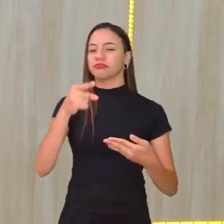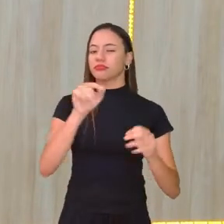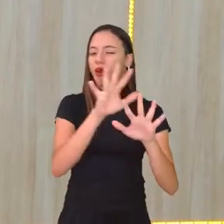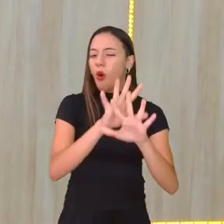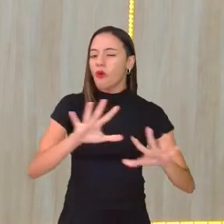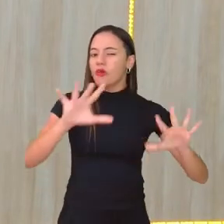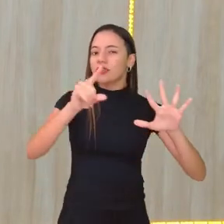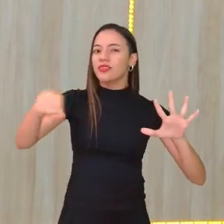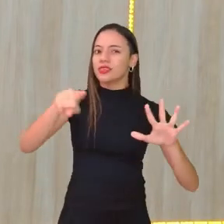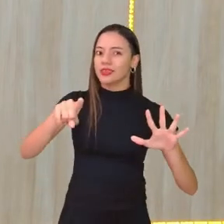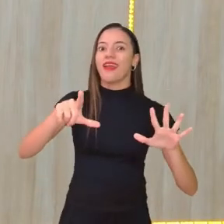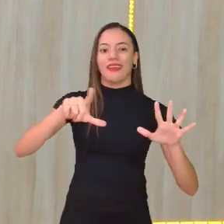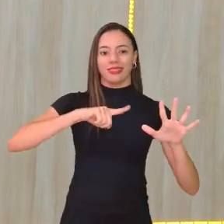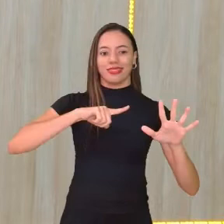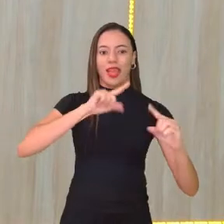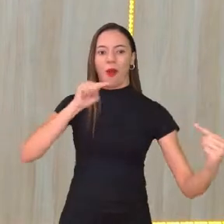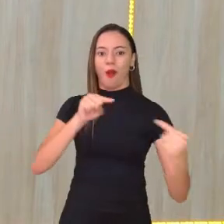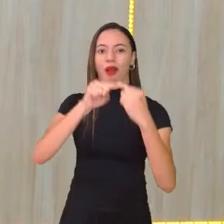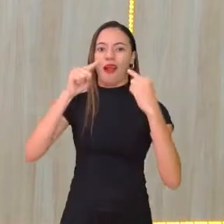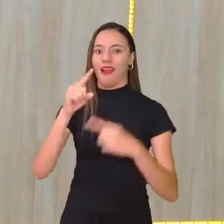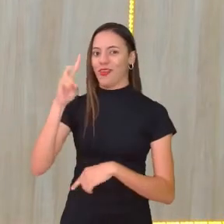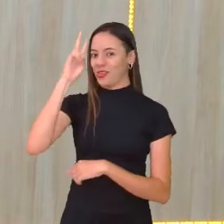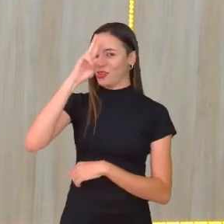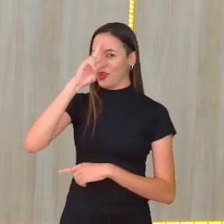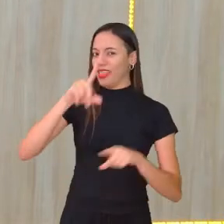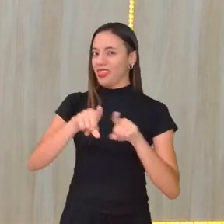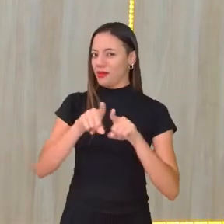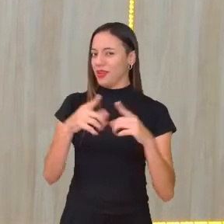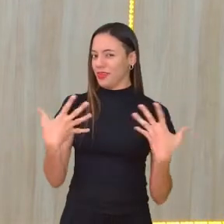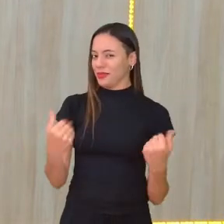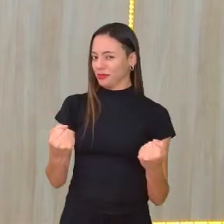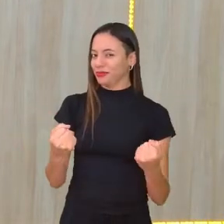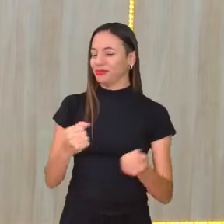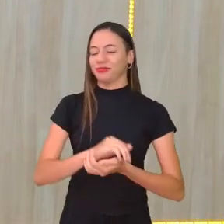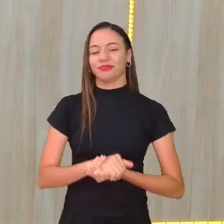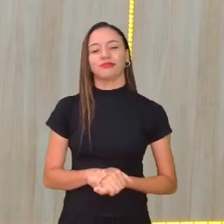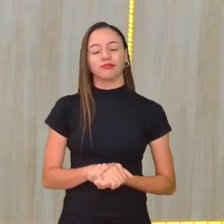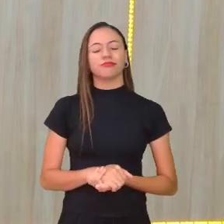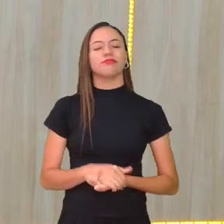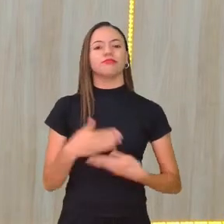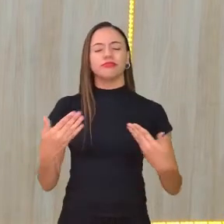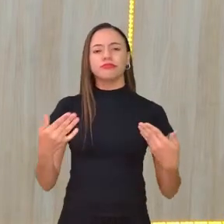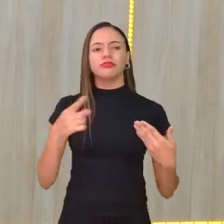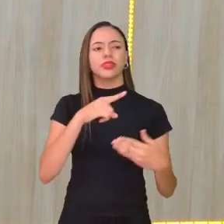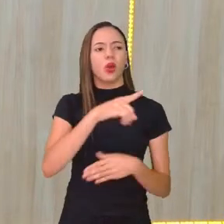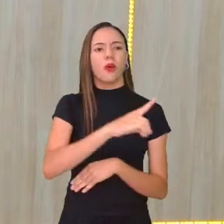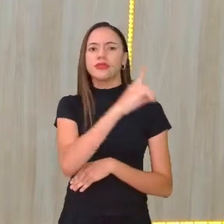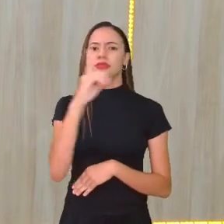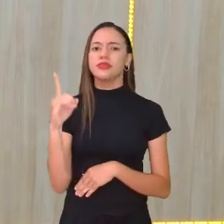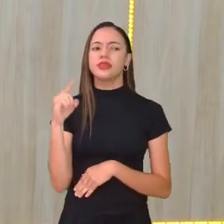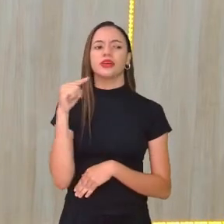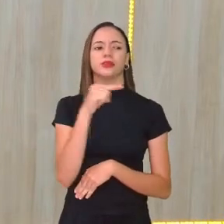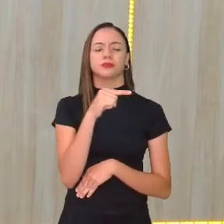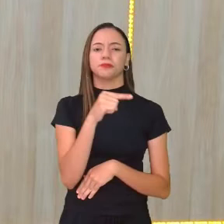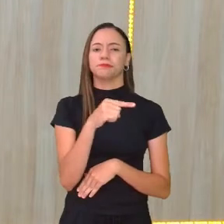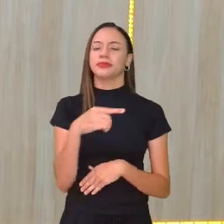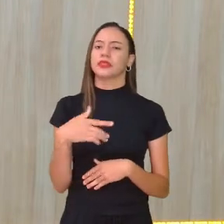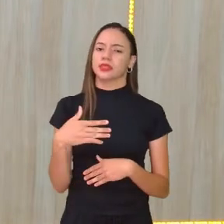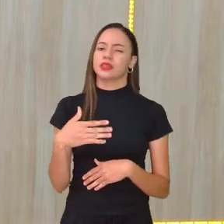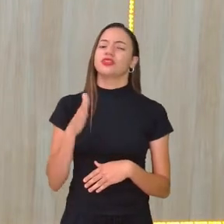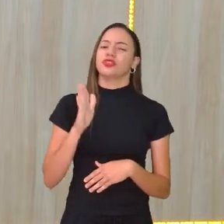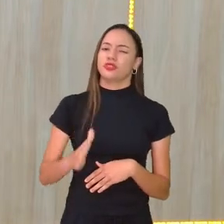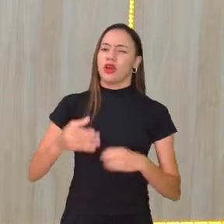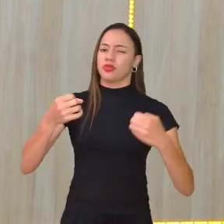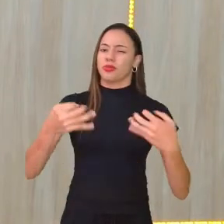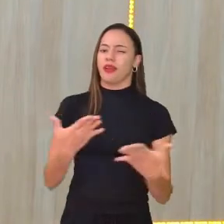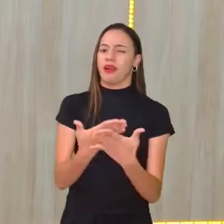ver com história também. Confia em mim. Bora lá. Então, falar a respeito dessa data, a gente já viu, né, nas nossas